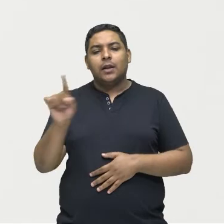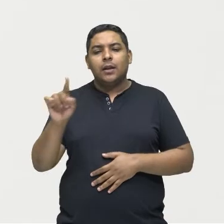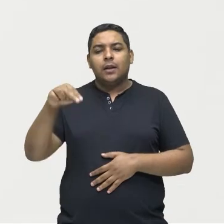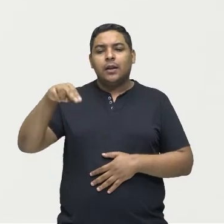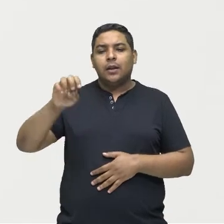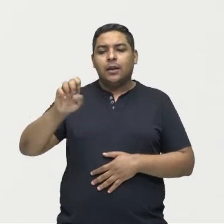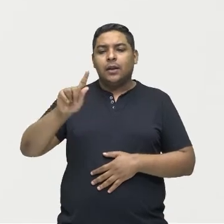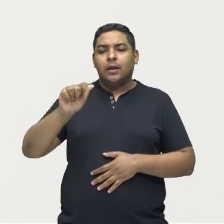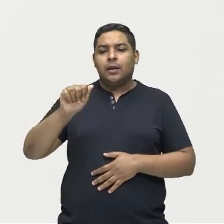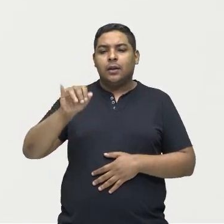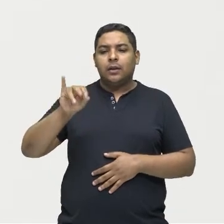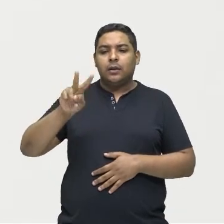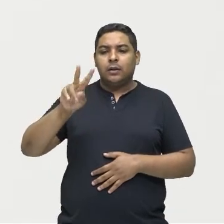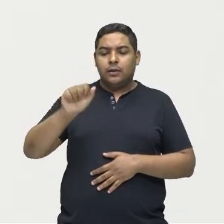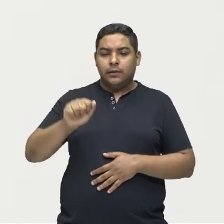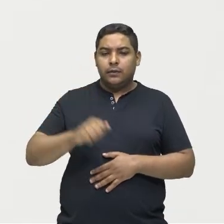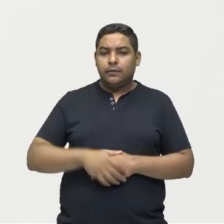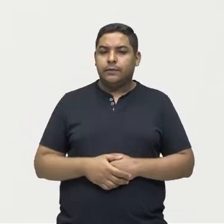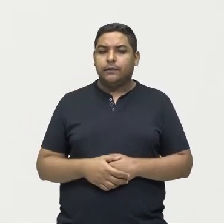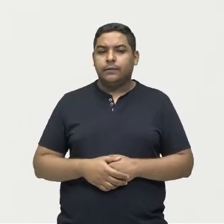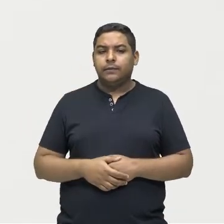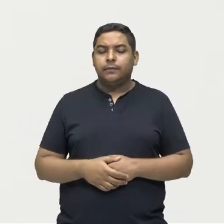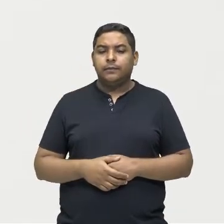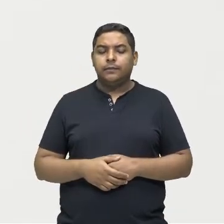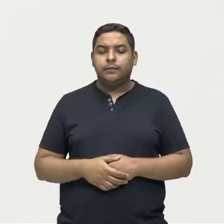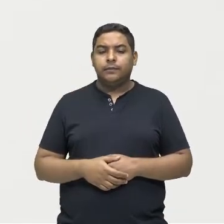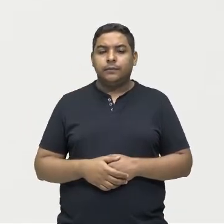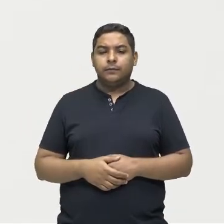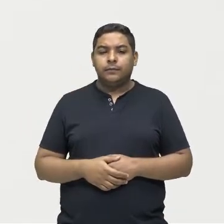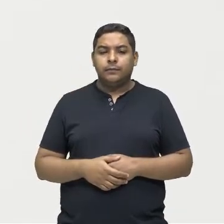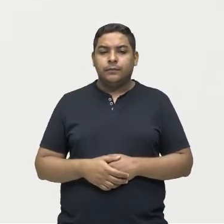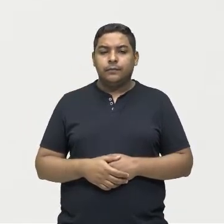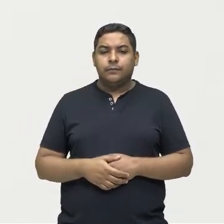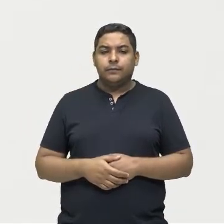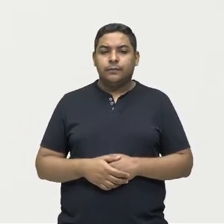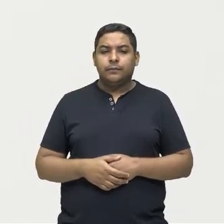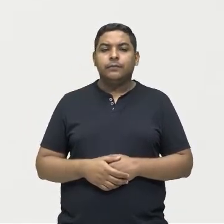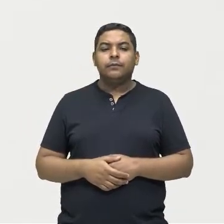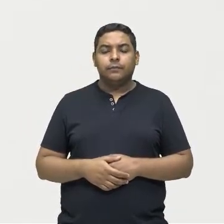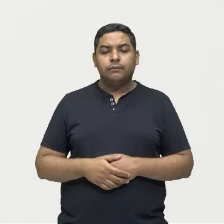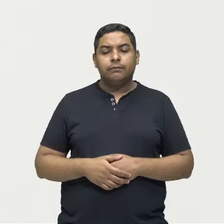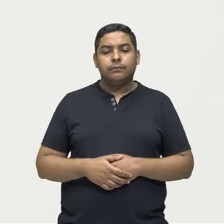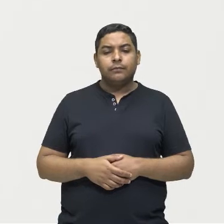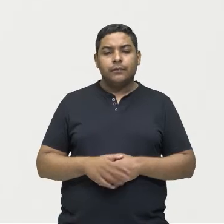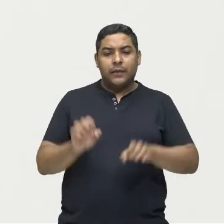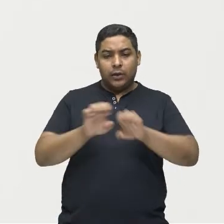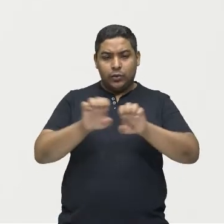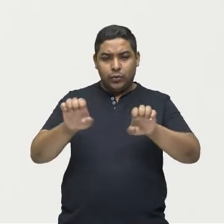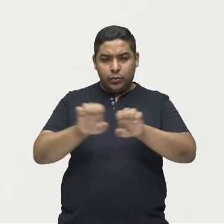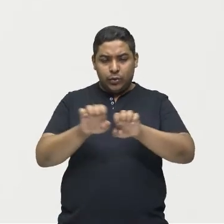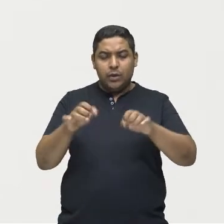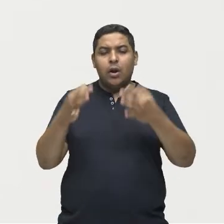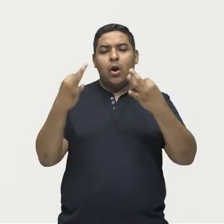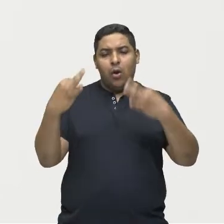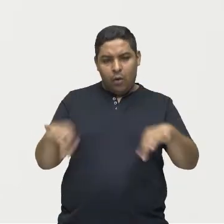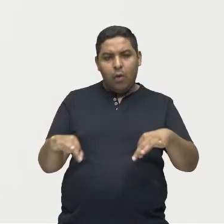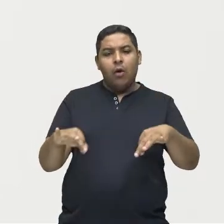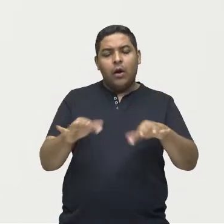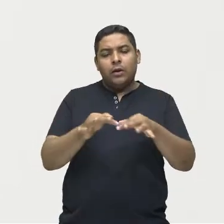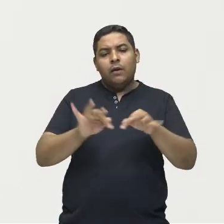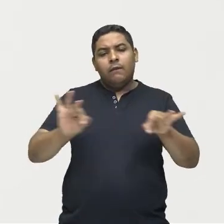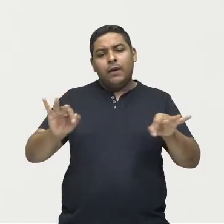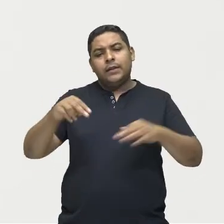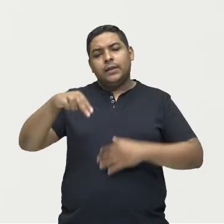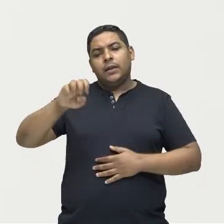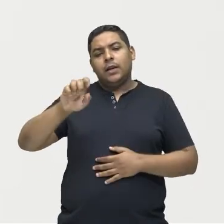aí o verbo auxiliar will, a partícula de negação not e o verbo principal sem o